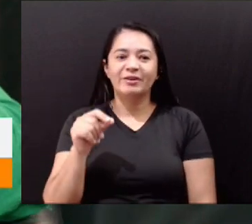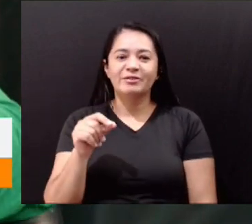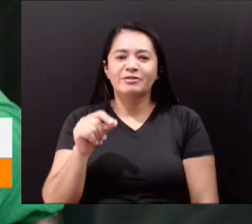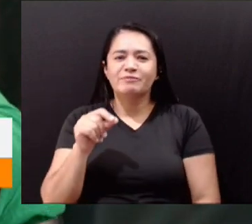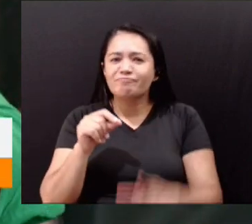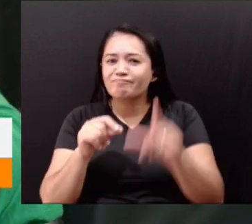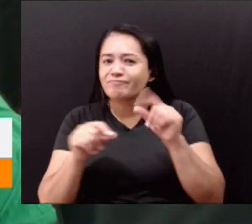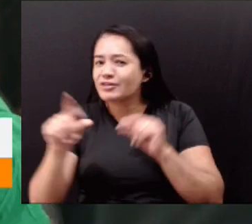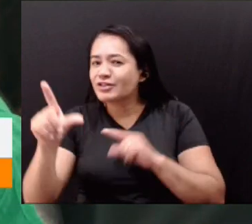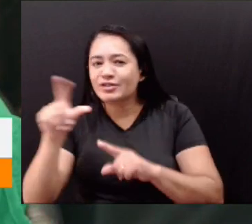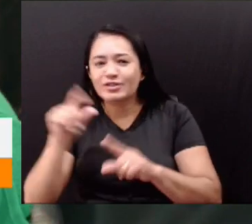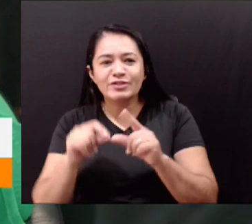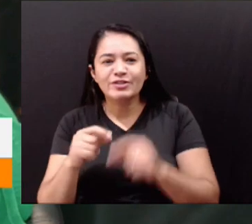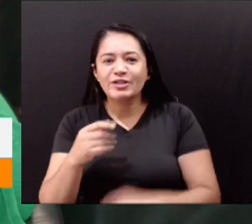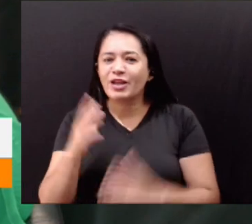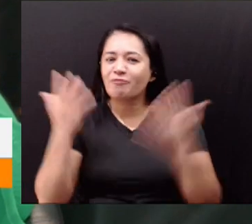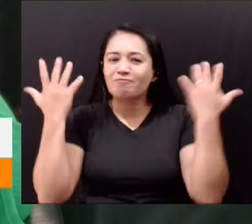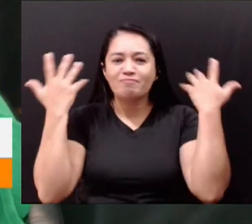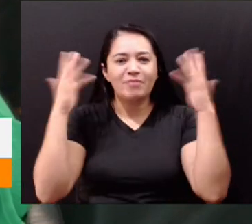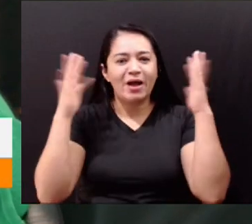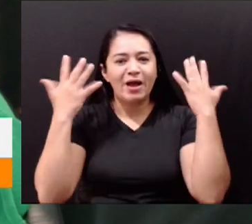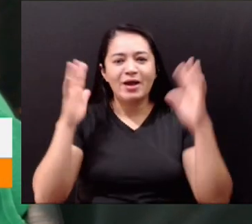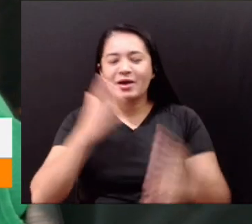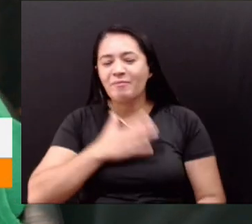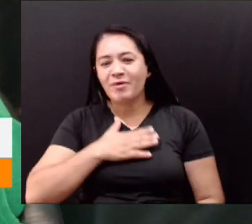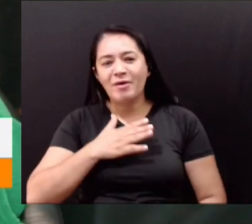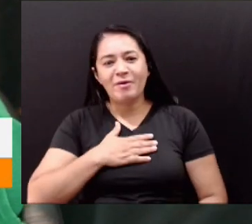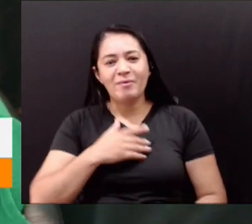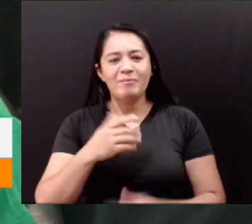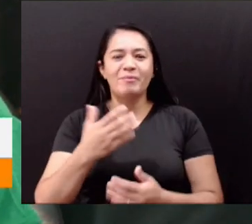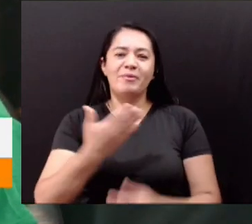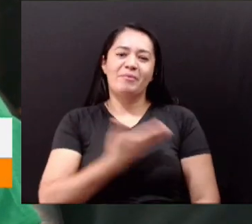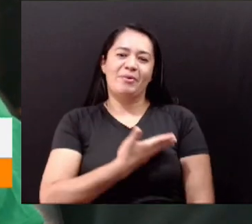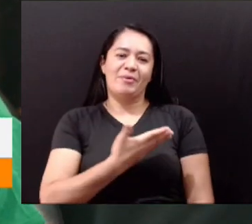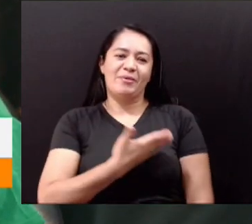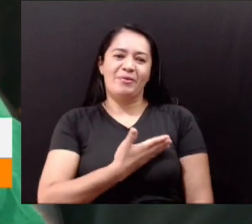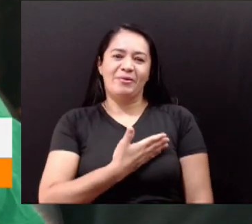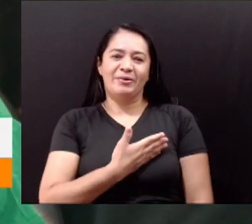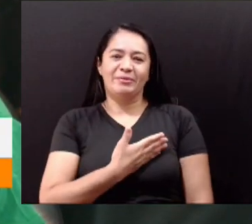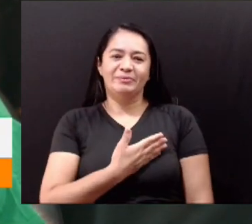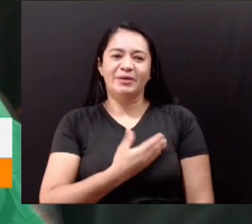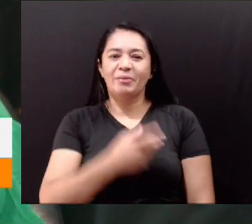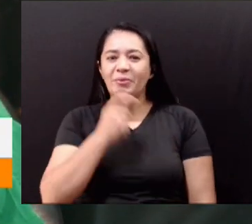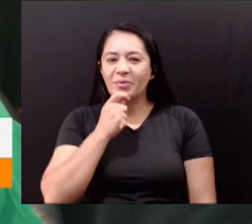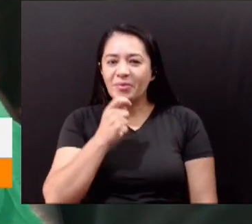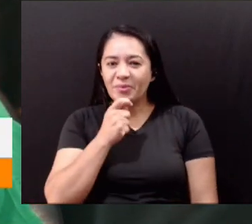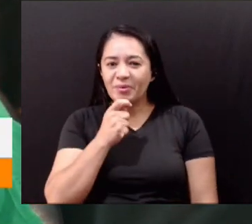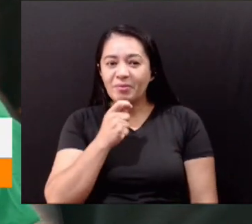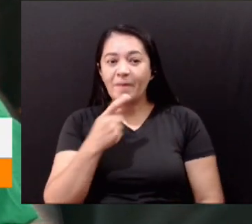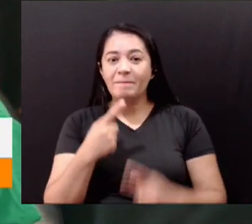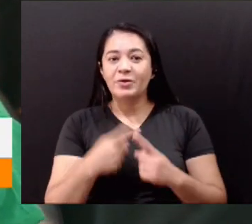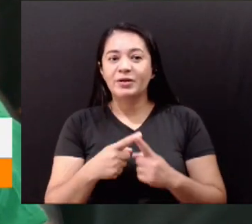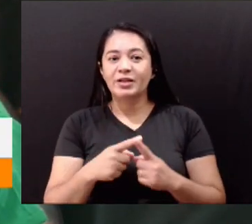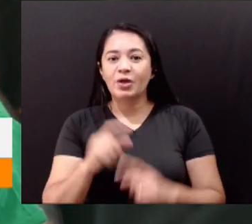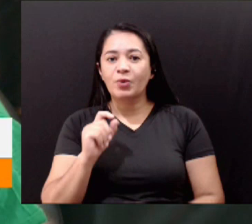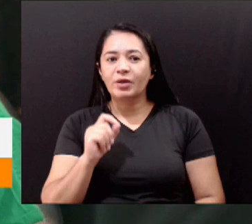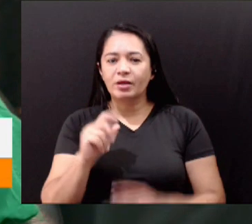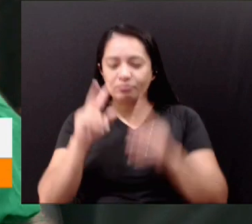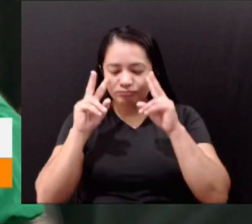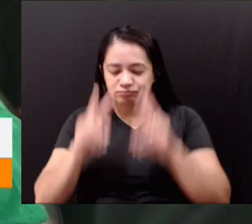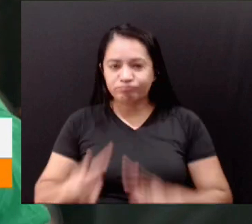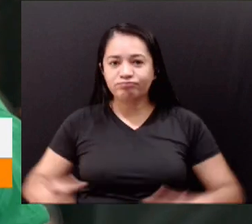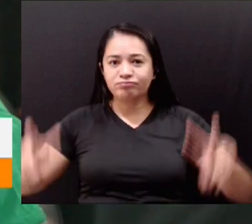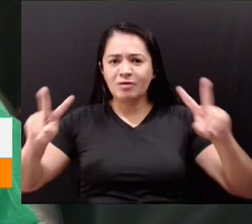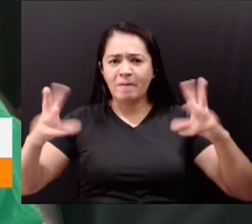dar parabéns pro meu parceiro, André Aranha, nosso repórter, porque ele teve uma visão maravilhosa.